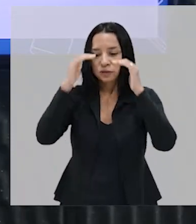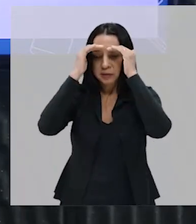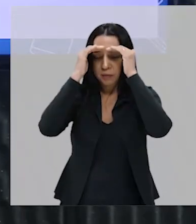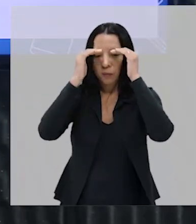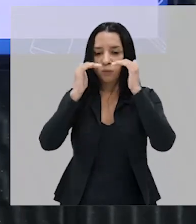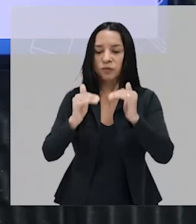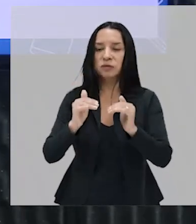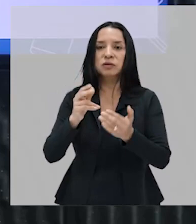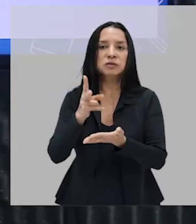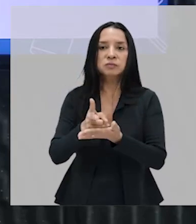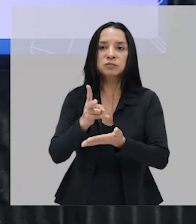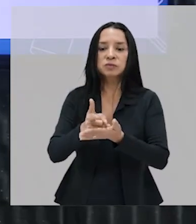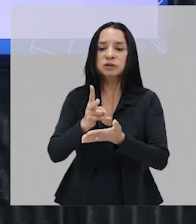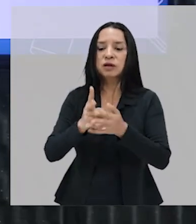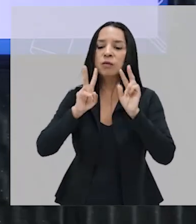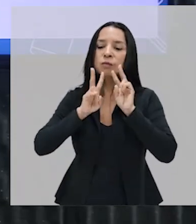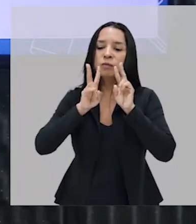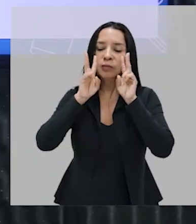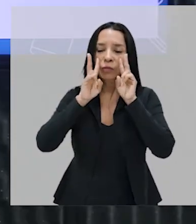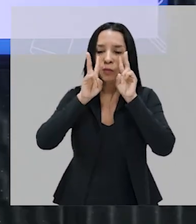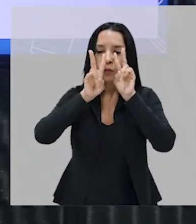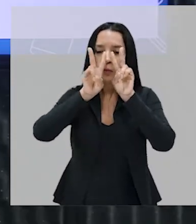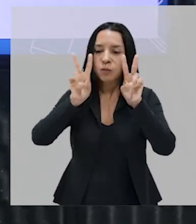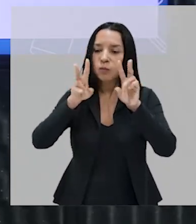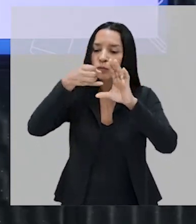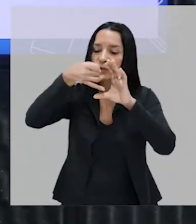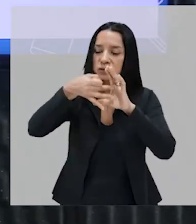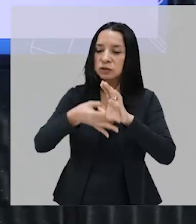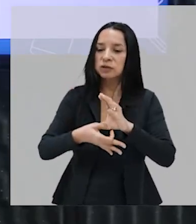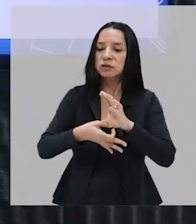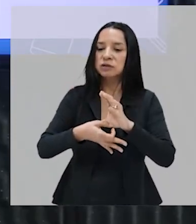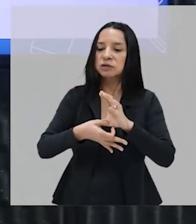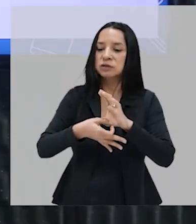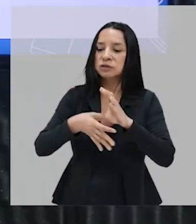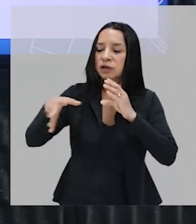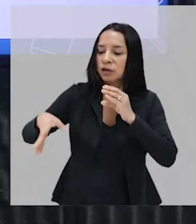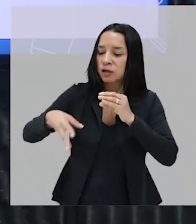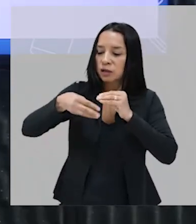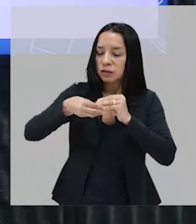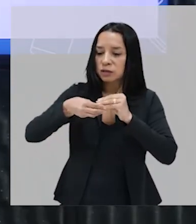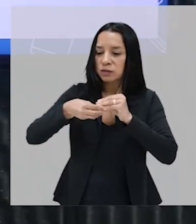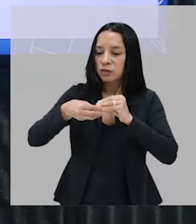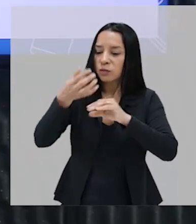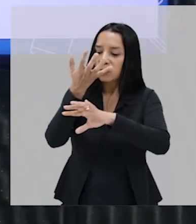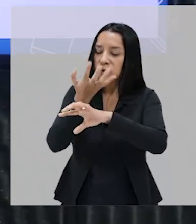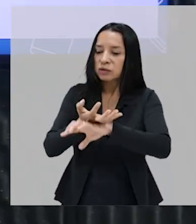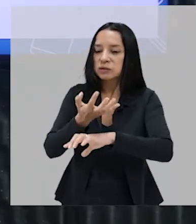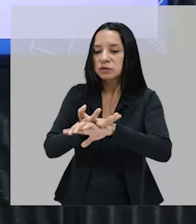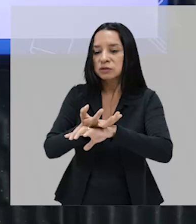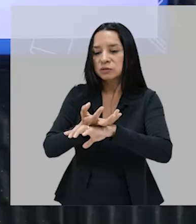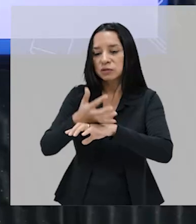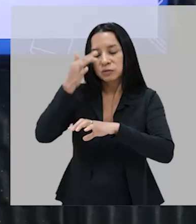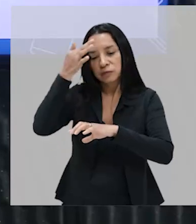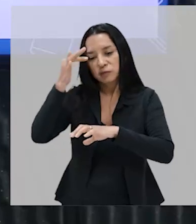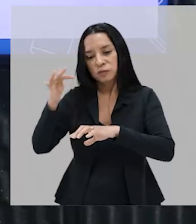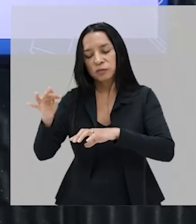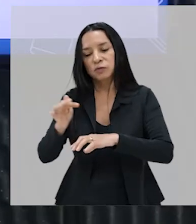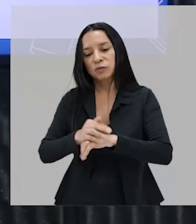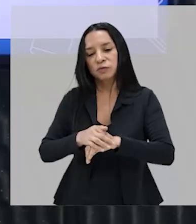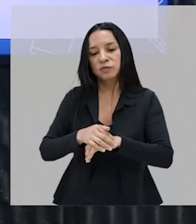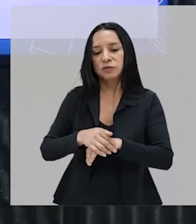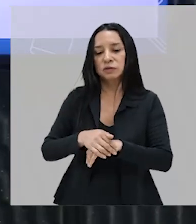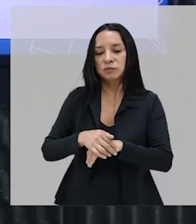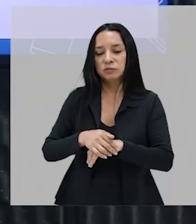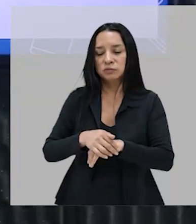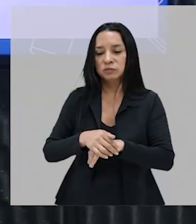obedecendo sempre com olhos para as características que compõem a nossa disciplina, reflexão sistemática,